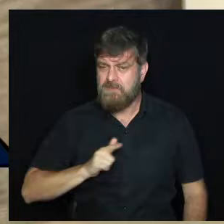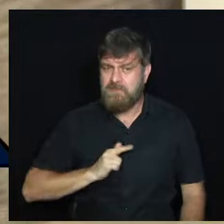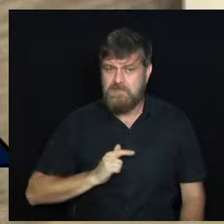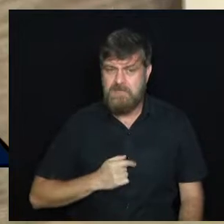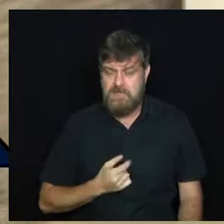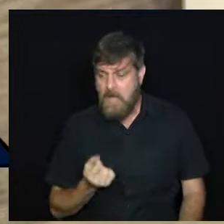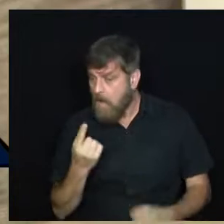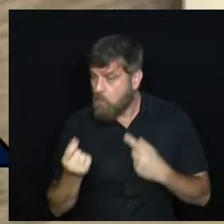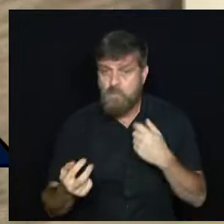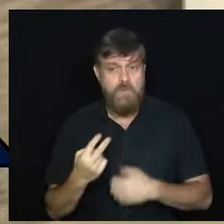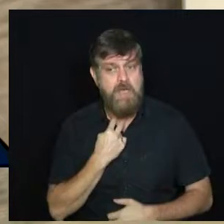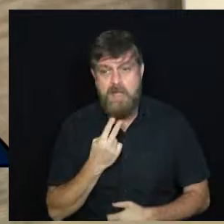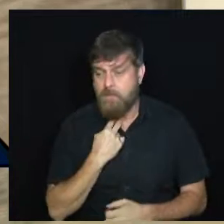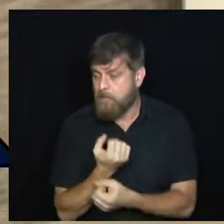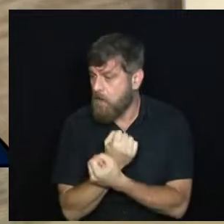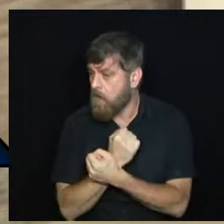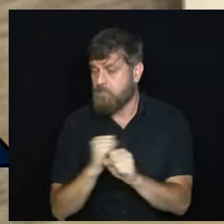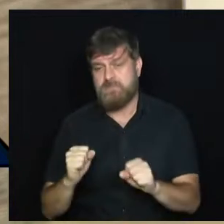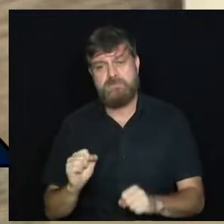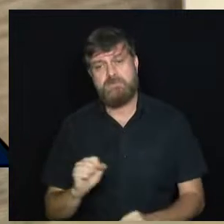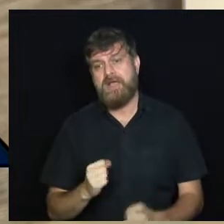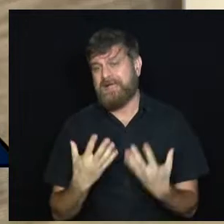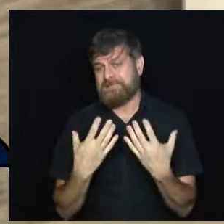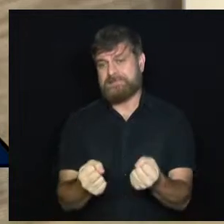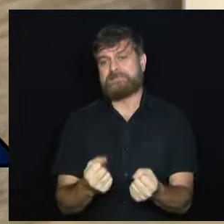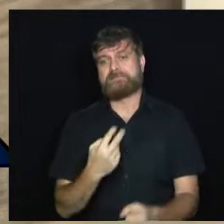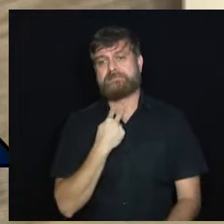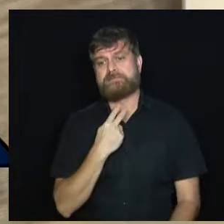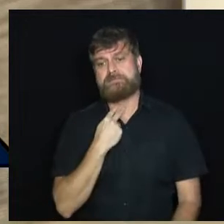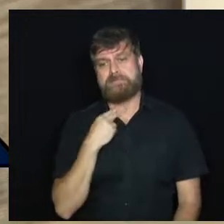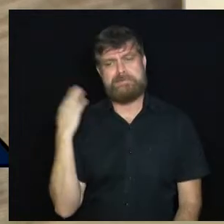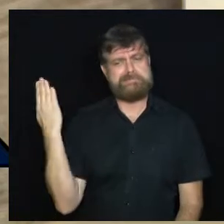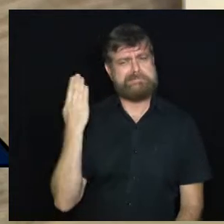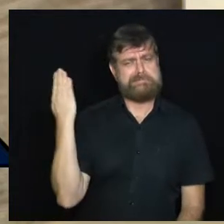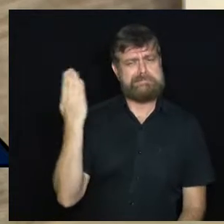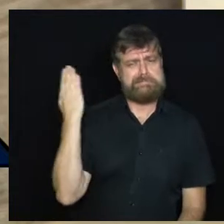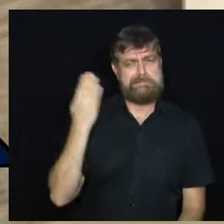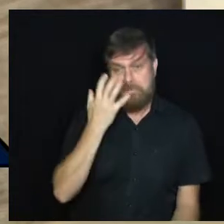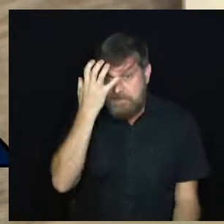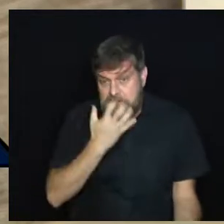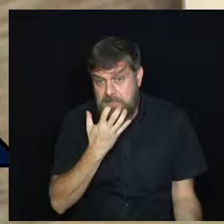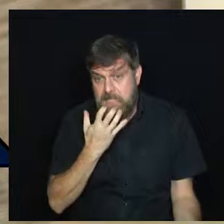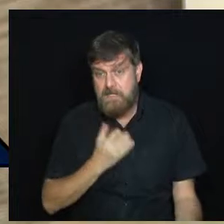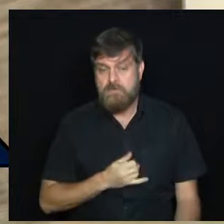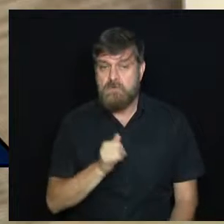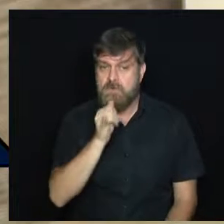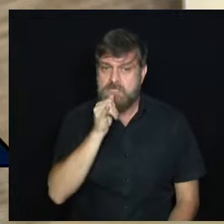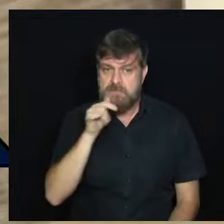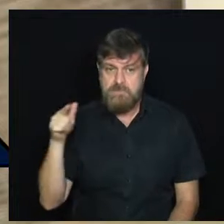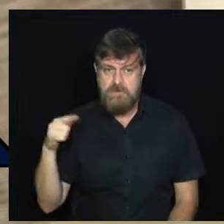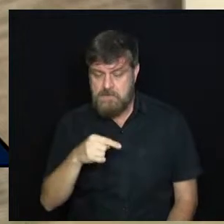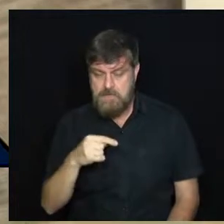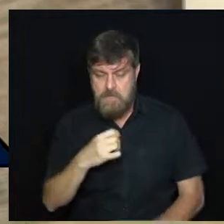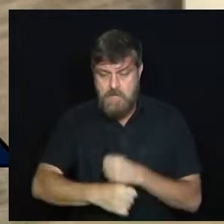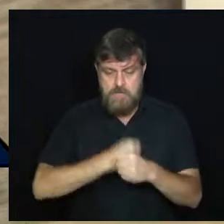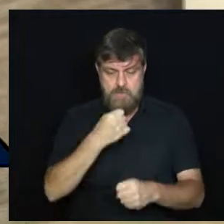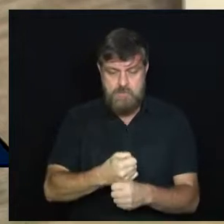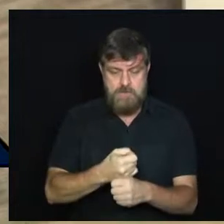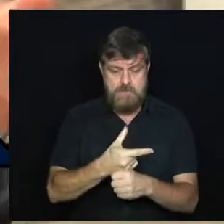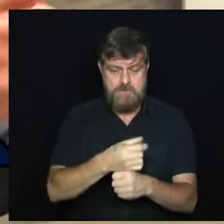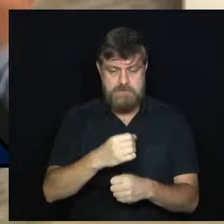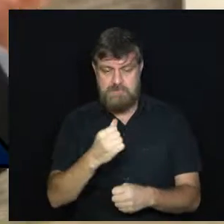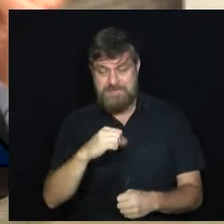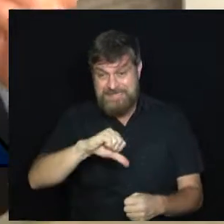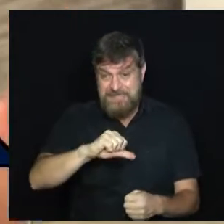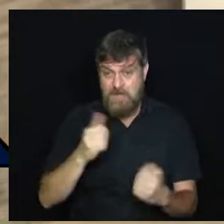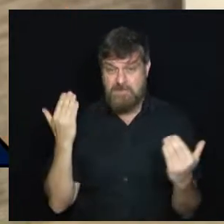que eu considero a redução algo inadmissível, eu diria gravíssimo, como por exemplo a redução no ano de 2019, em